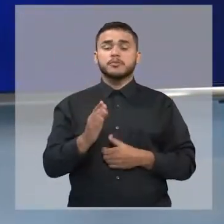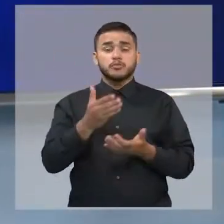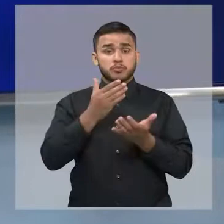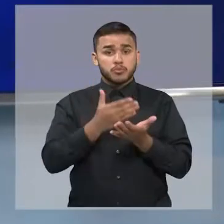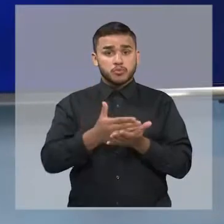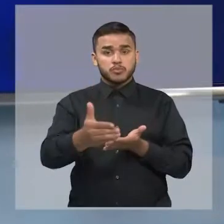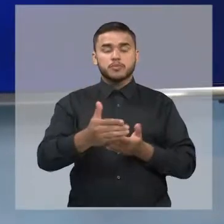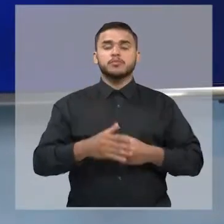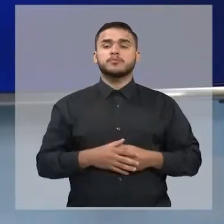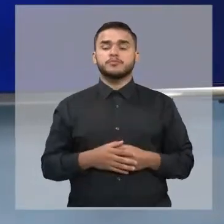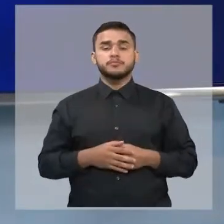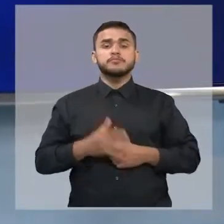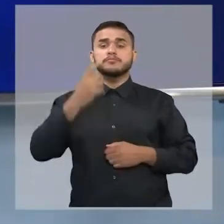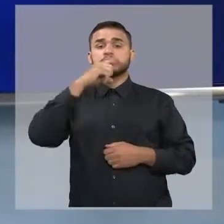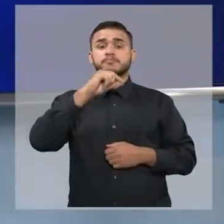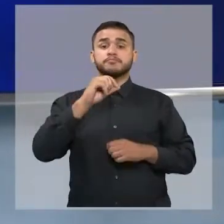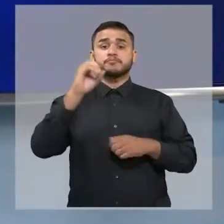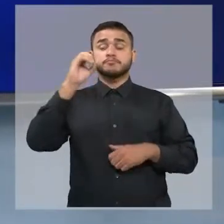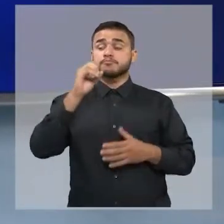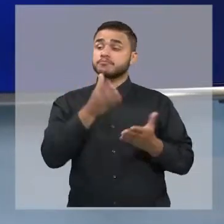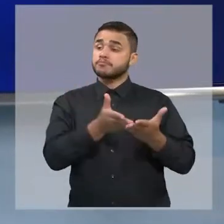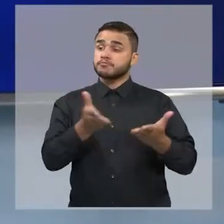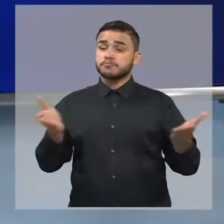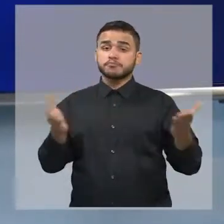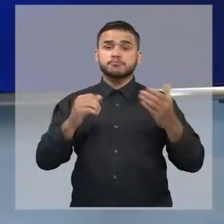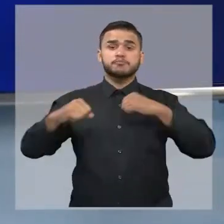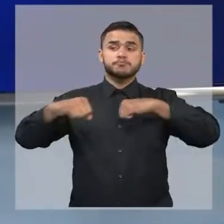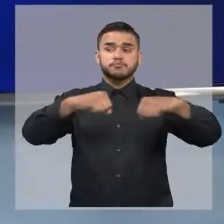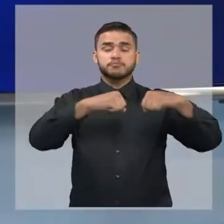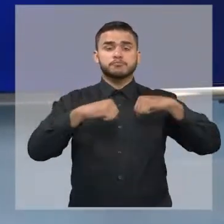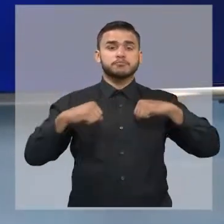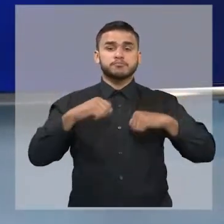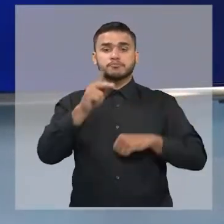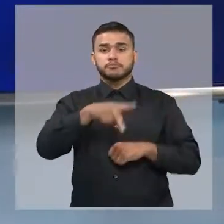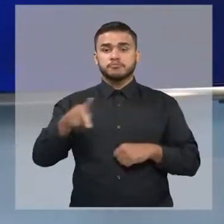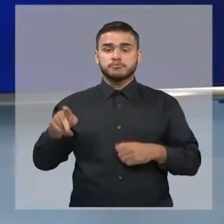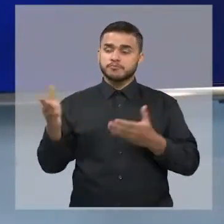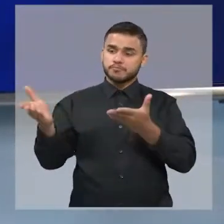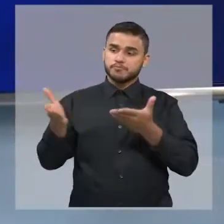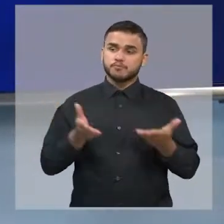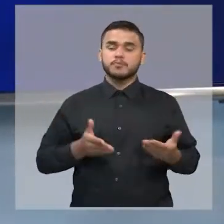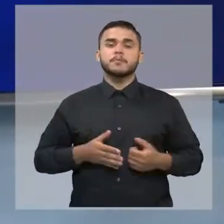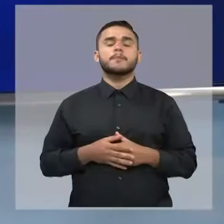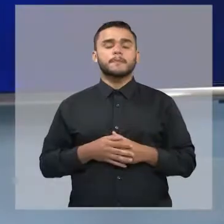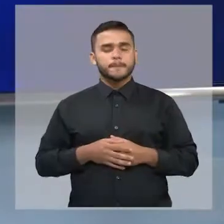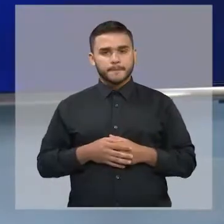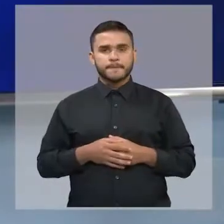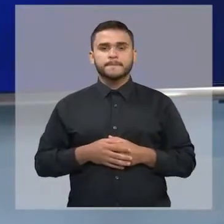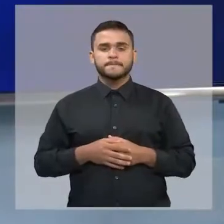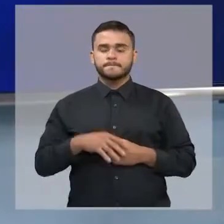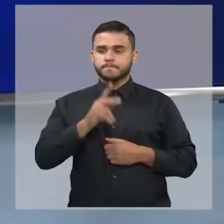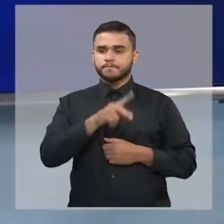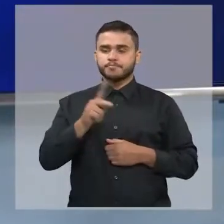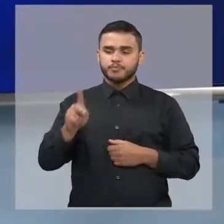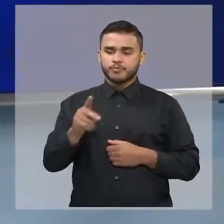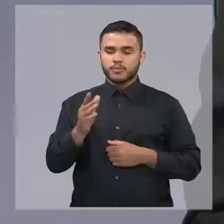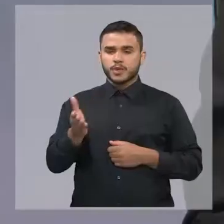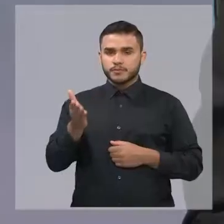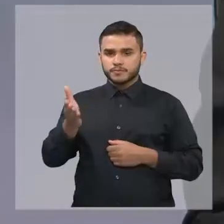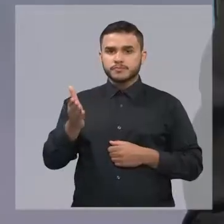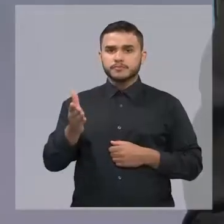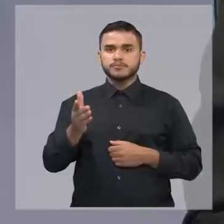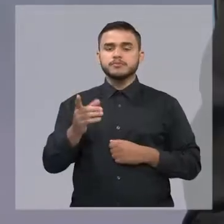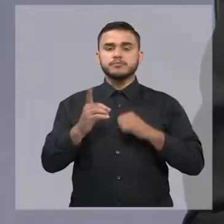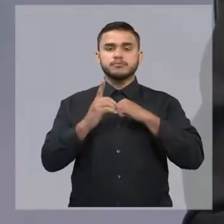para participar desses debates, os nossos professores convidados. O professor Dr. Maia,